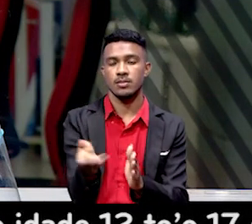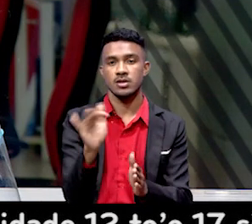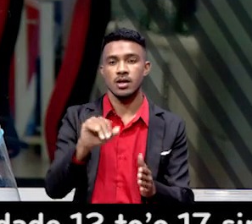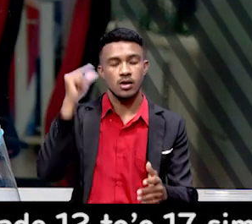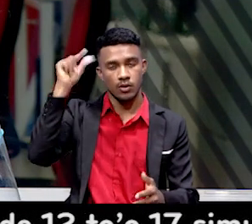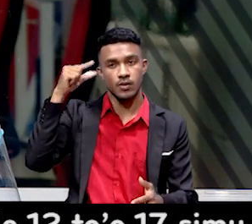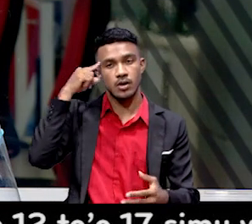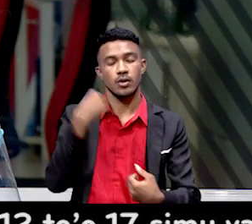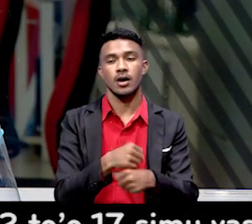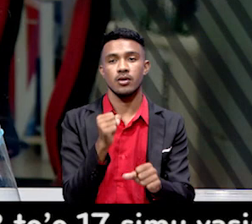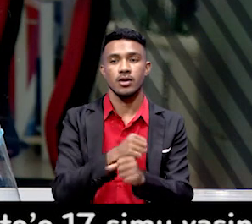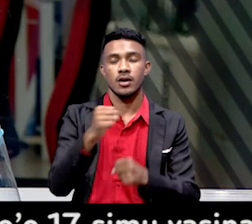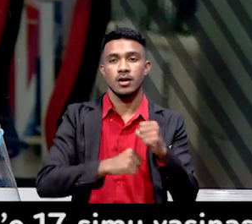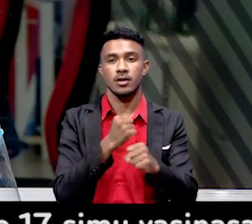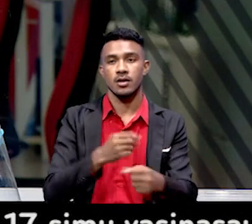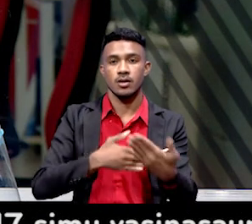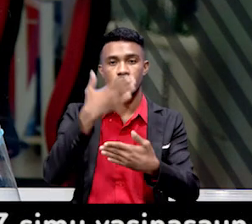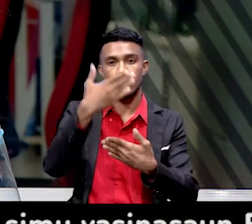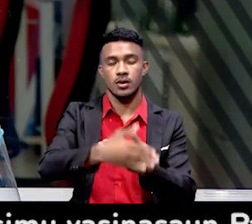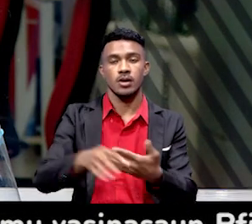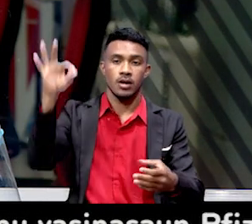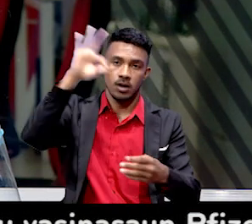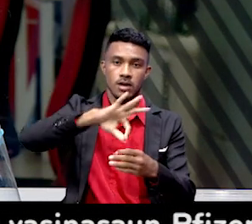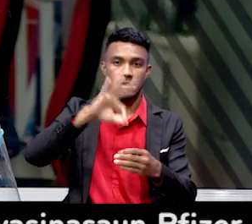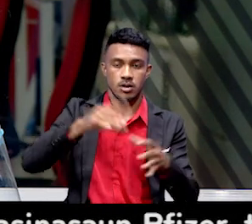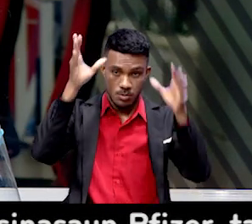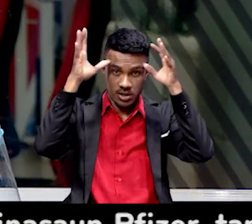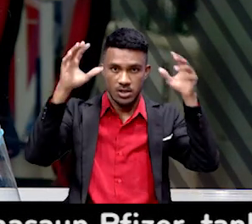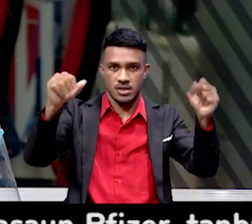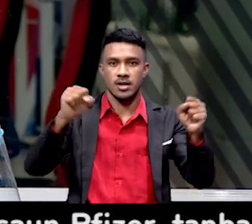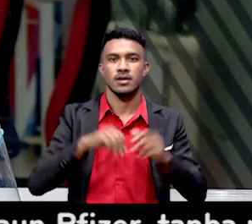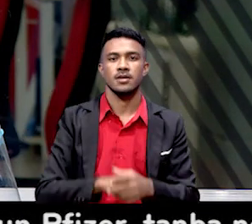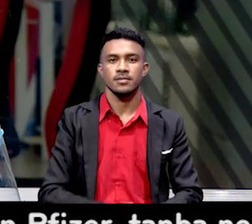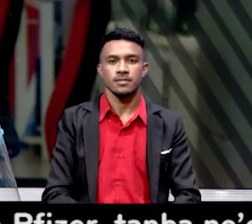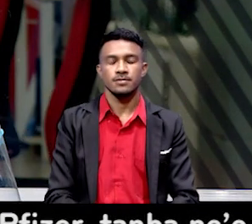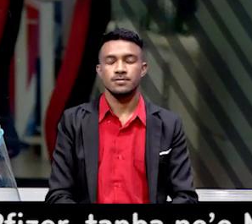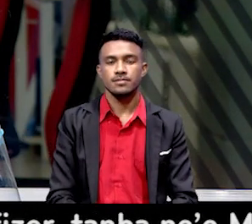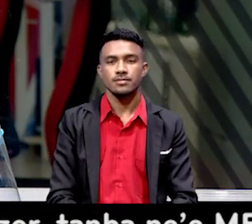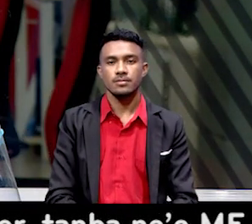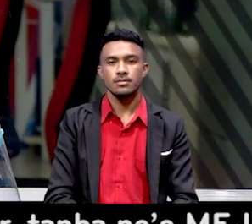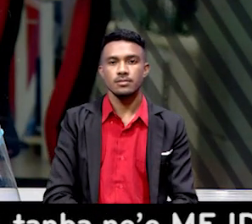Governo, Atuhalau e Tinangoi, além de eleição presidencial.